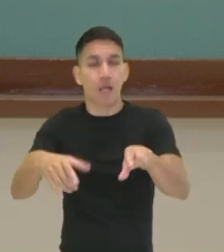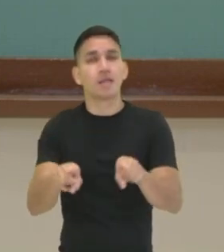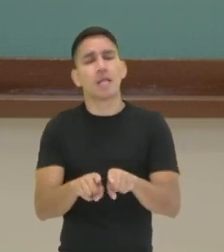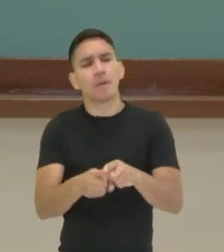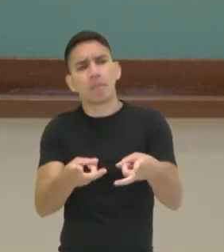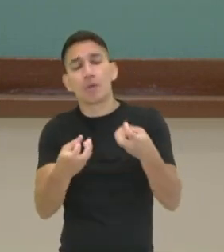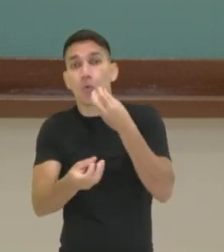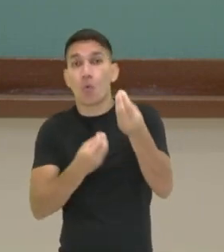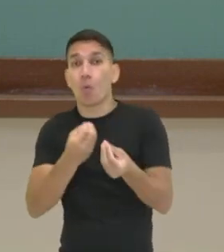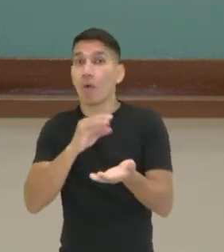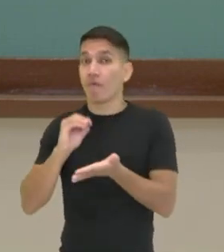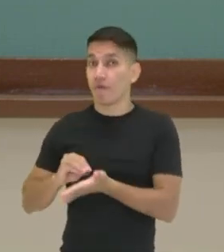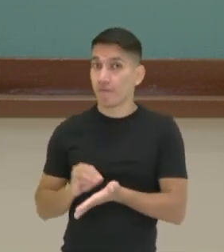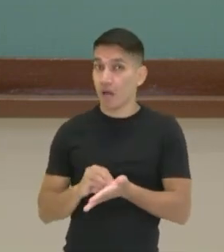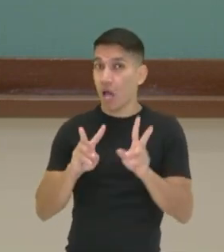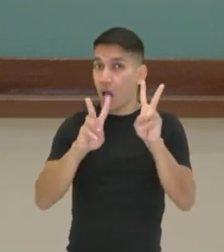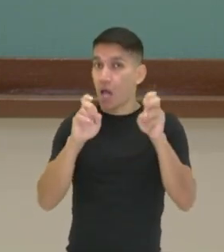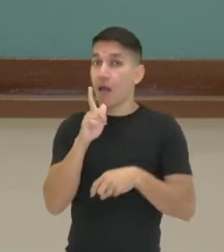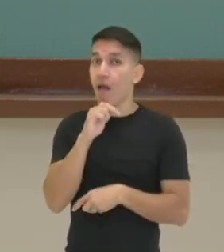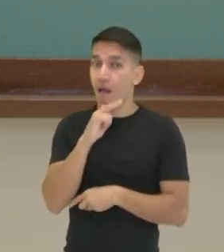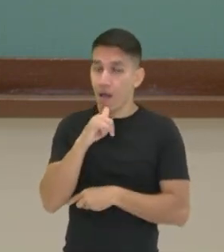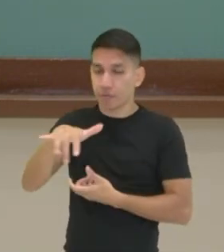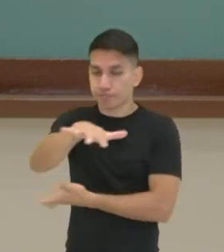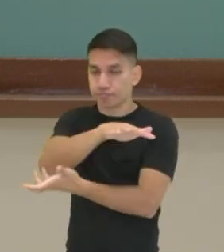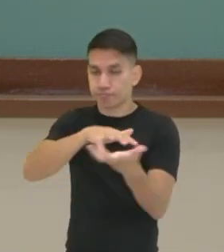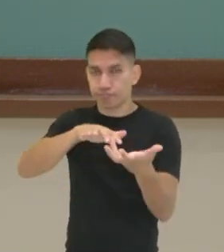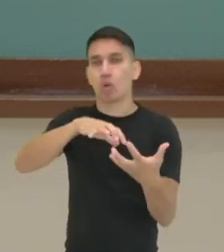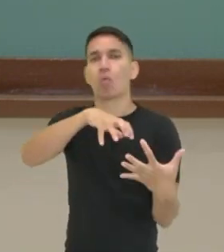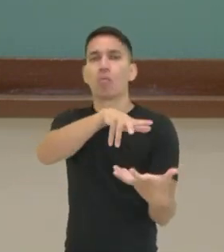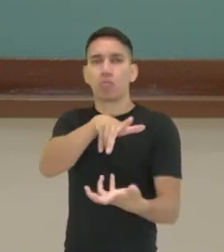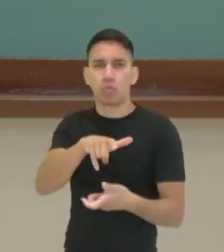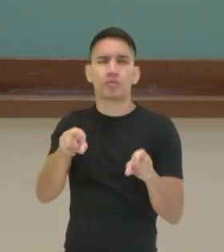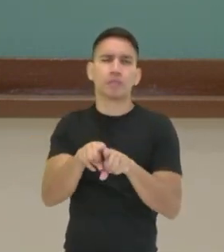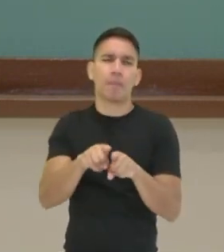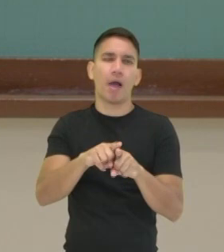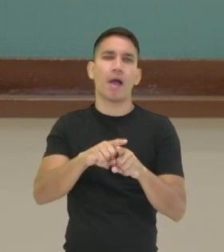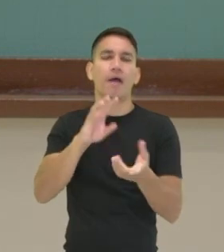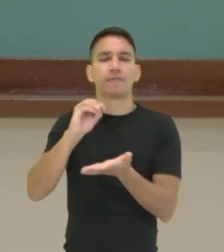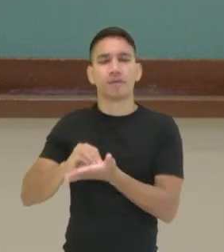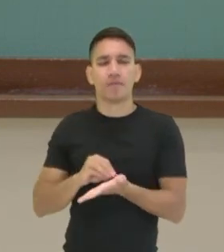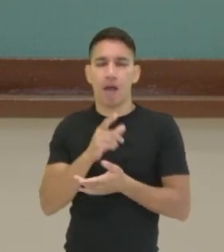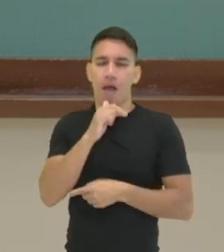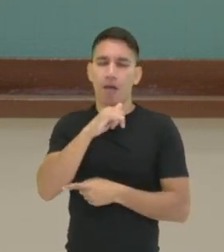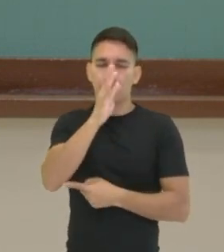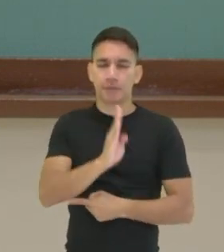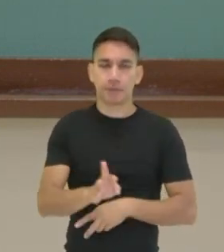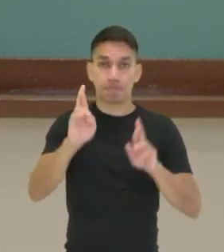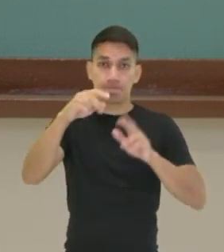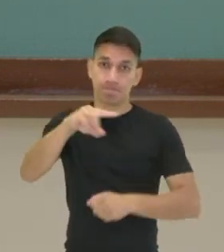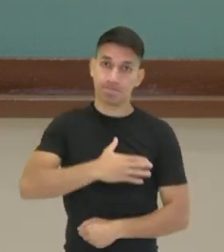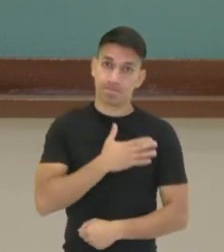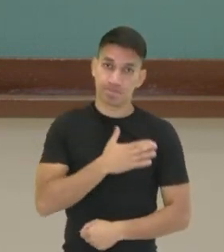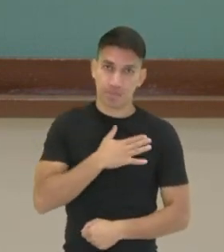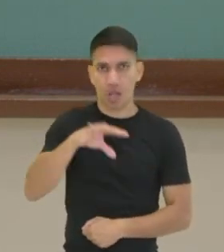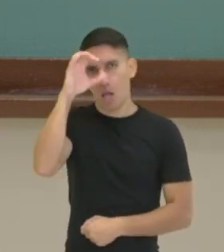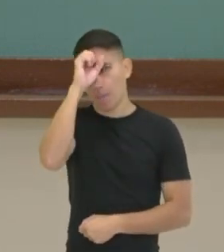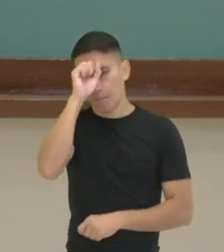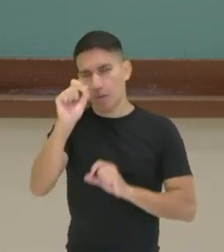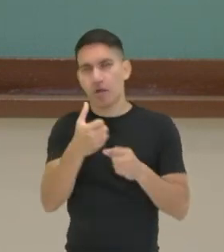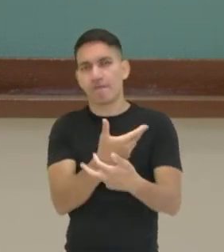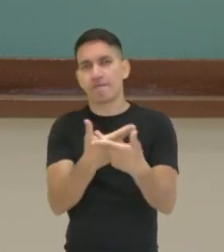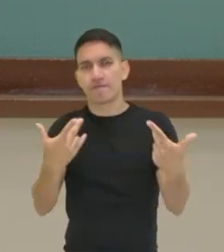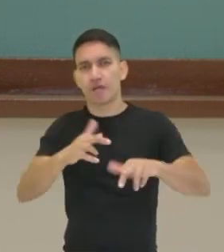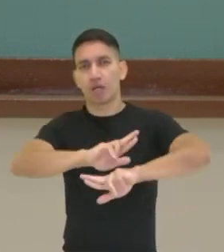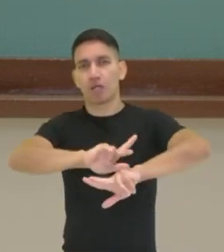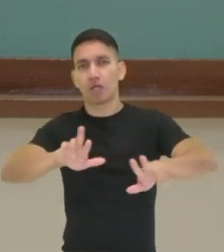no mundo e à crise hídrica no Brasil. Gente, espero que vocês tenham gostado, aprendido, tá? Muitas coisas podem ser perguntadas ao